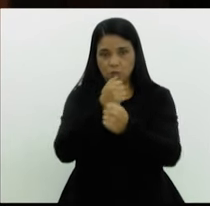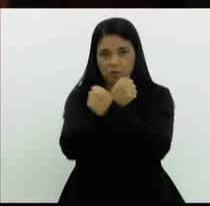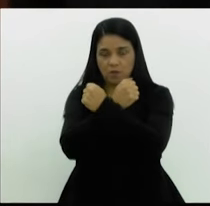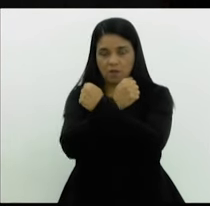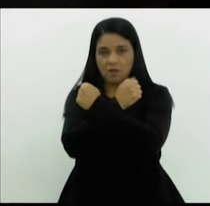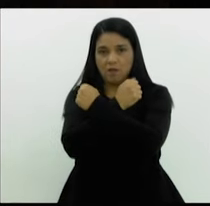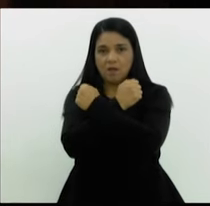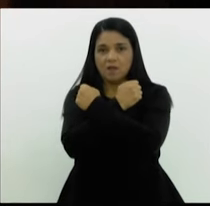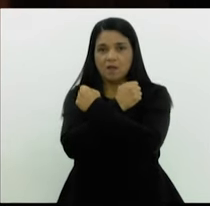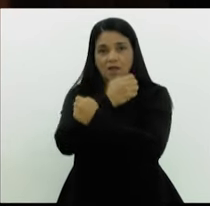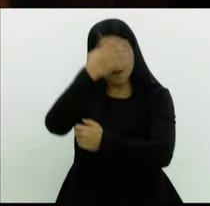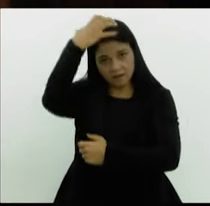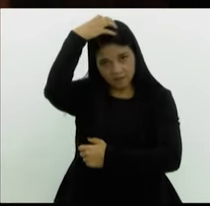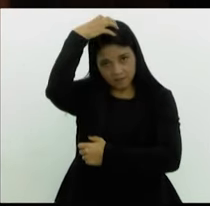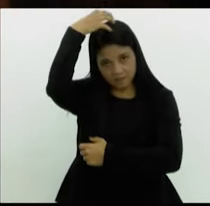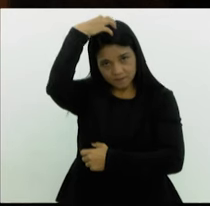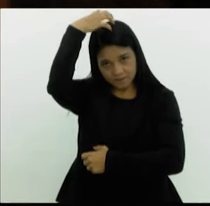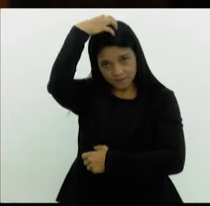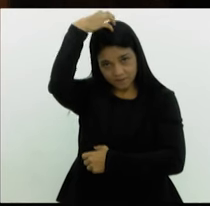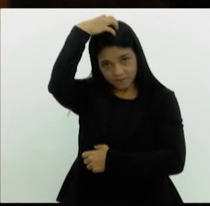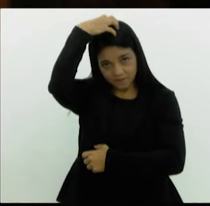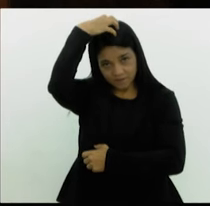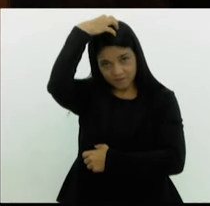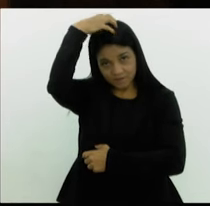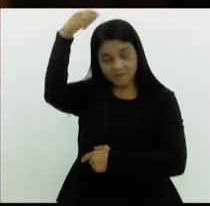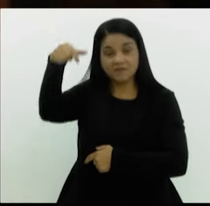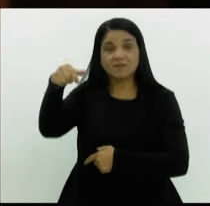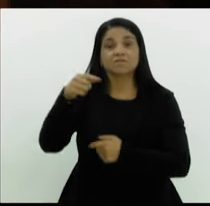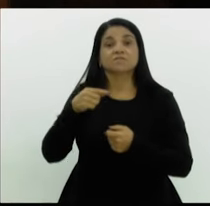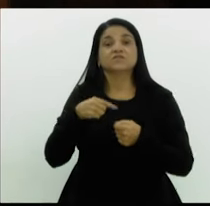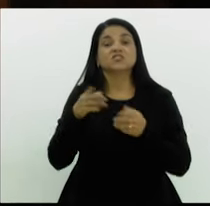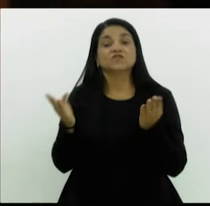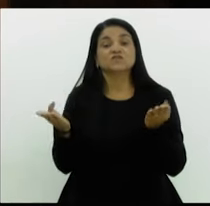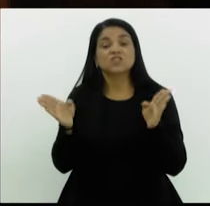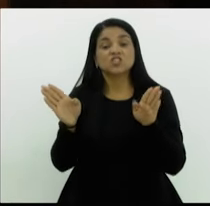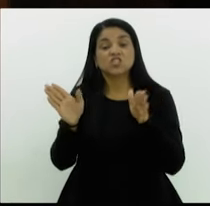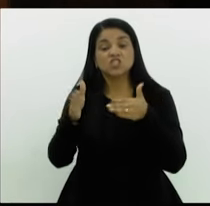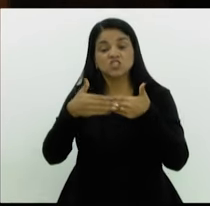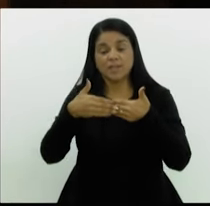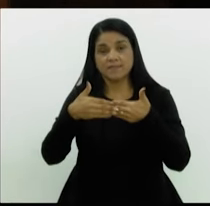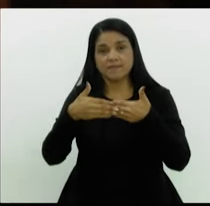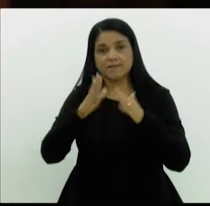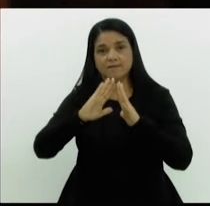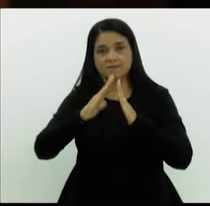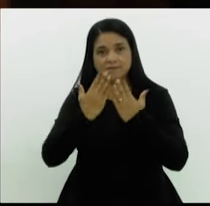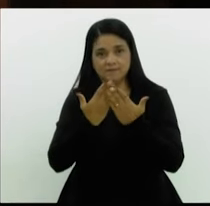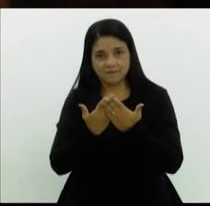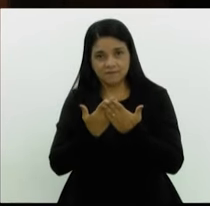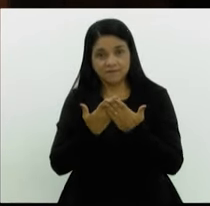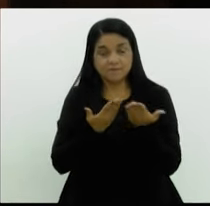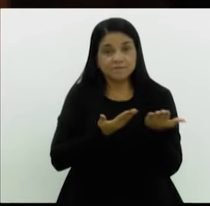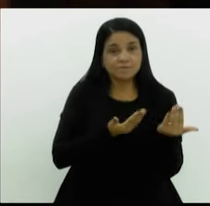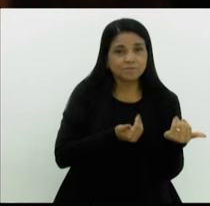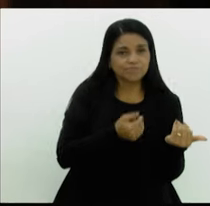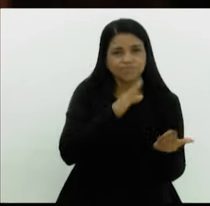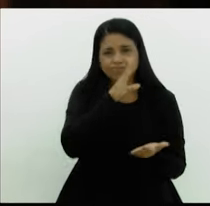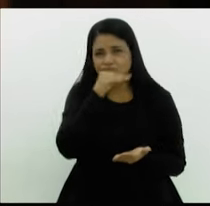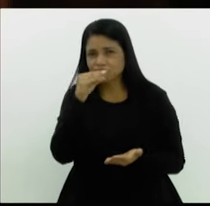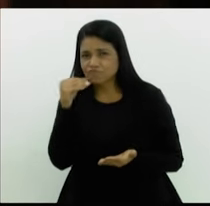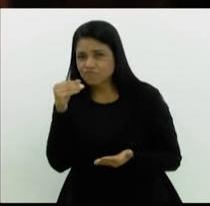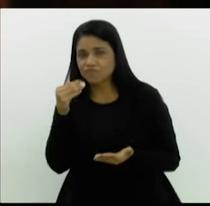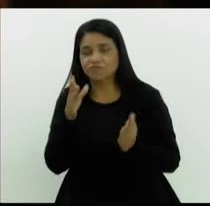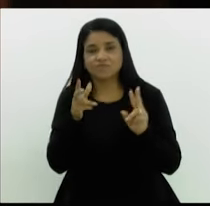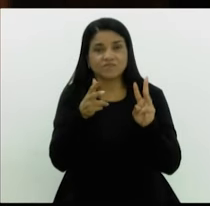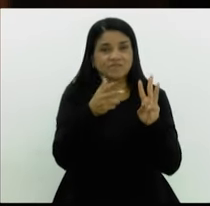A escola está literalmente fechada. Os adolescentes e jovens